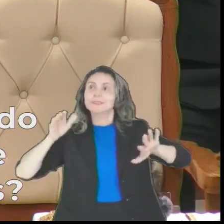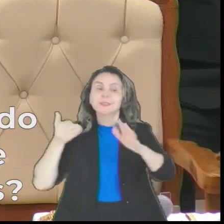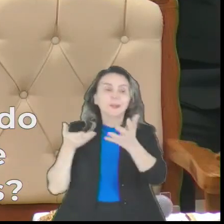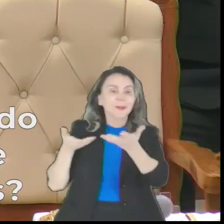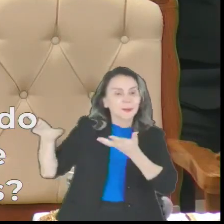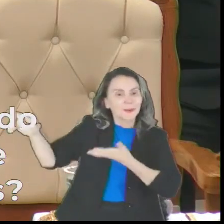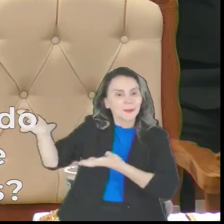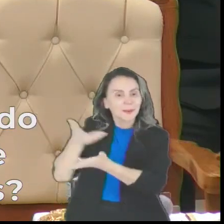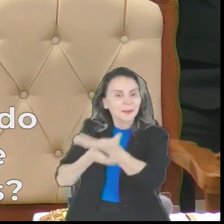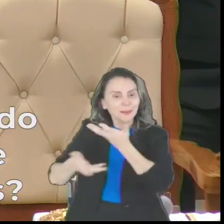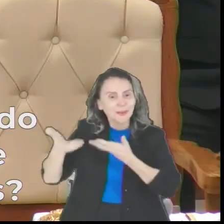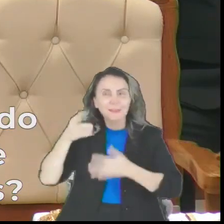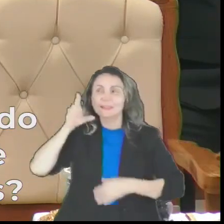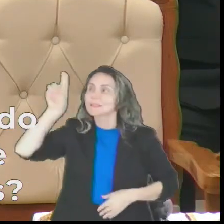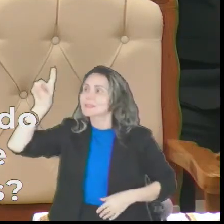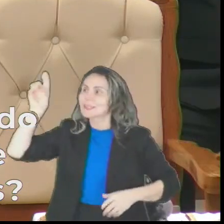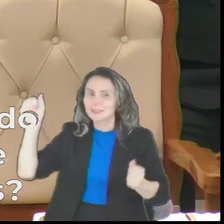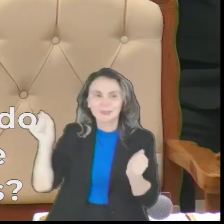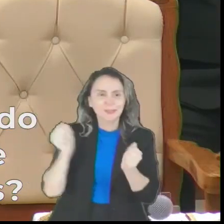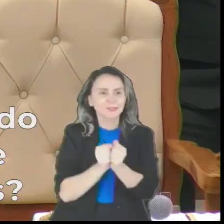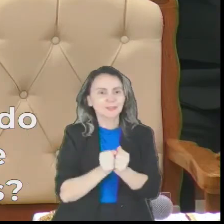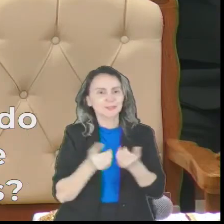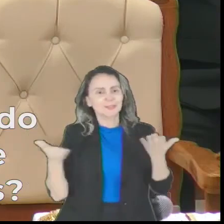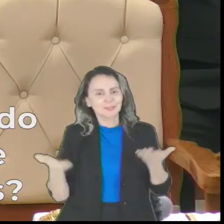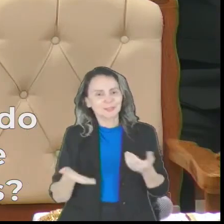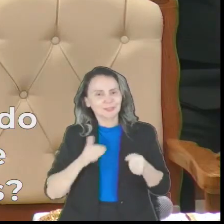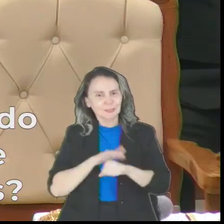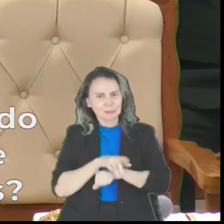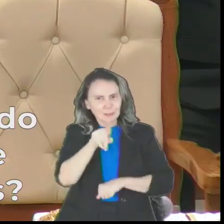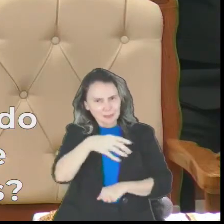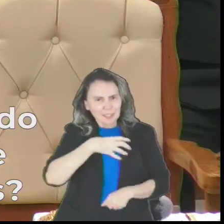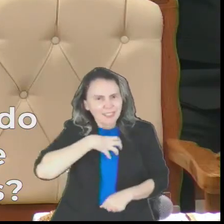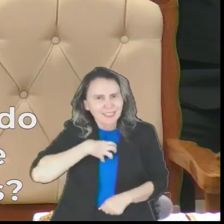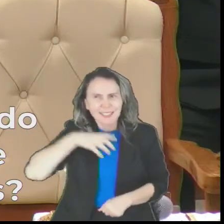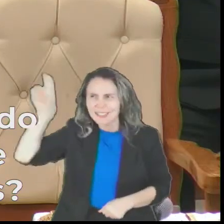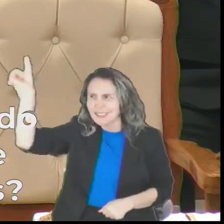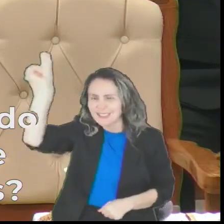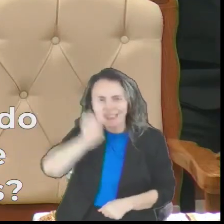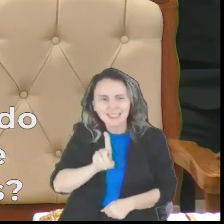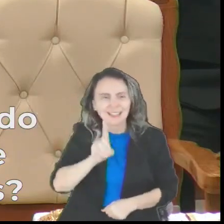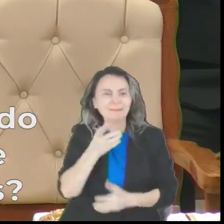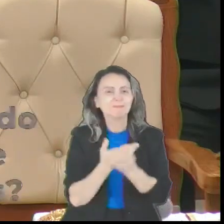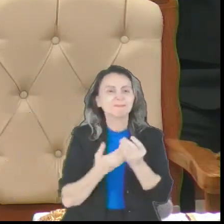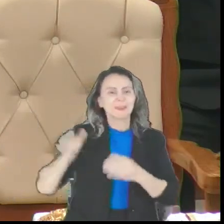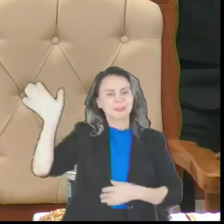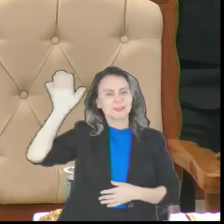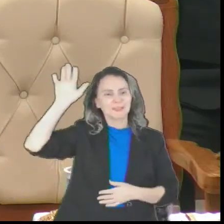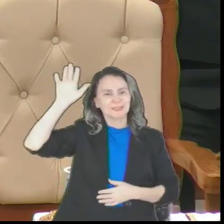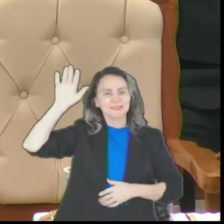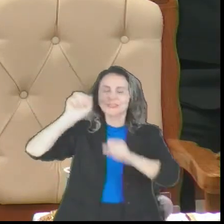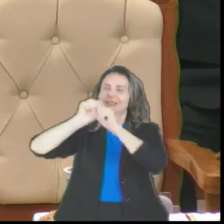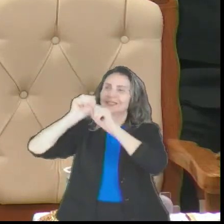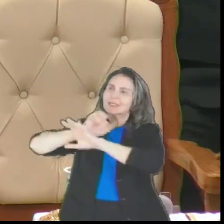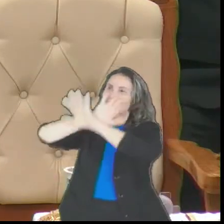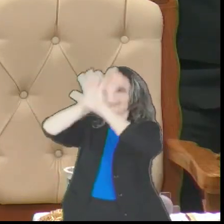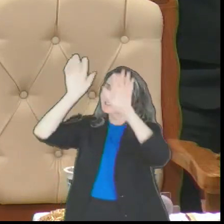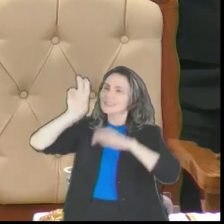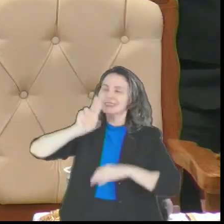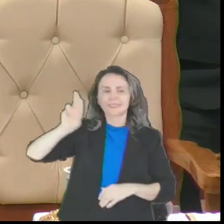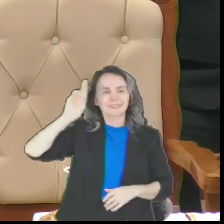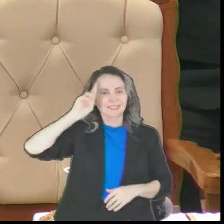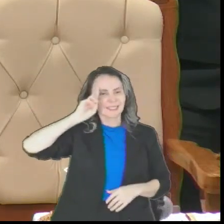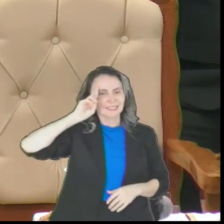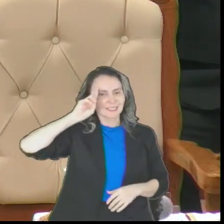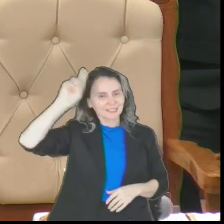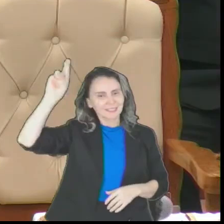aqui conosco nesta noite. Quem pode sentir a sua presença, levanta as mãos e glorifica o nome